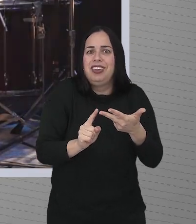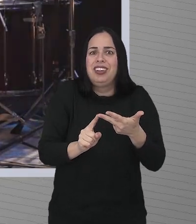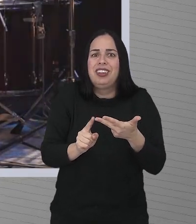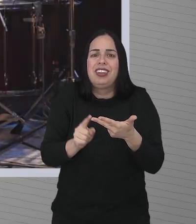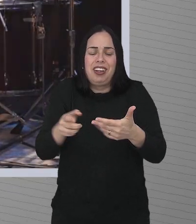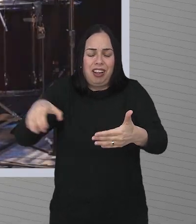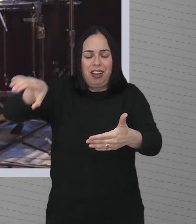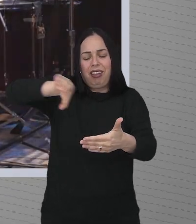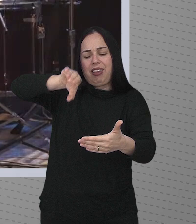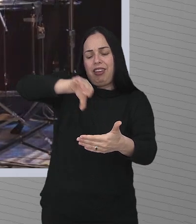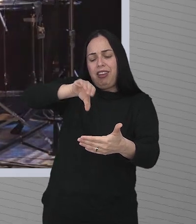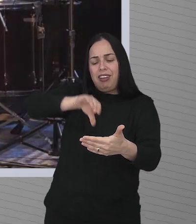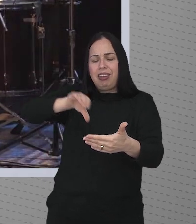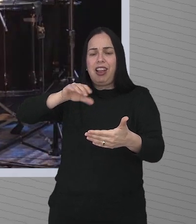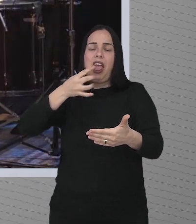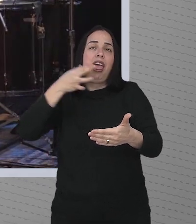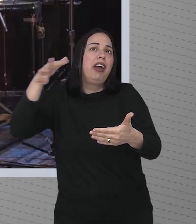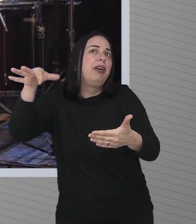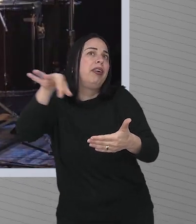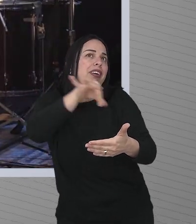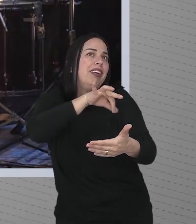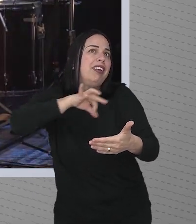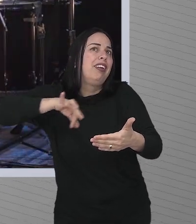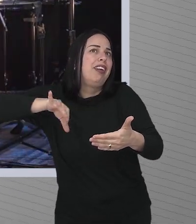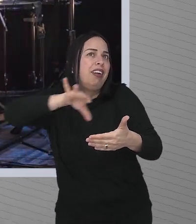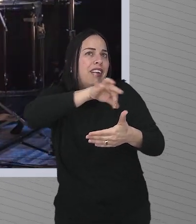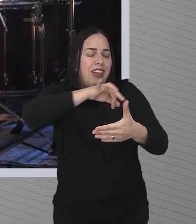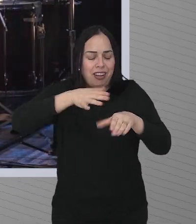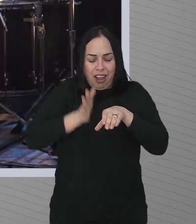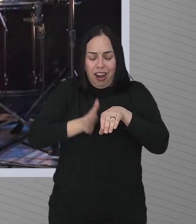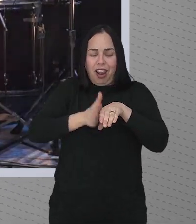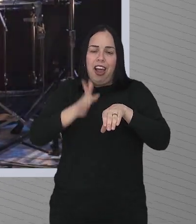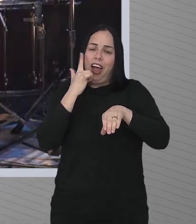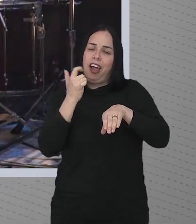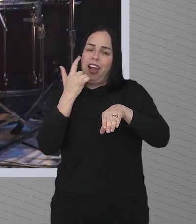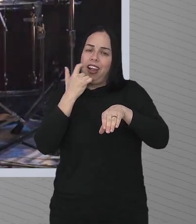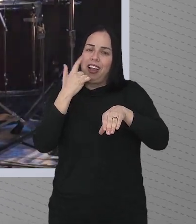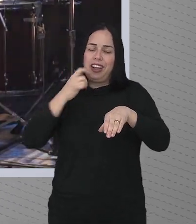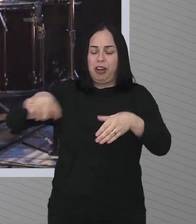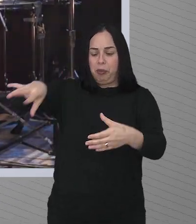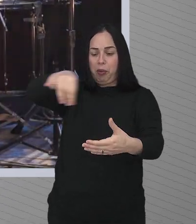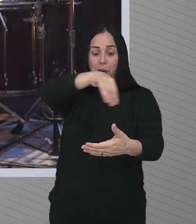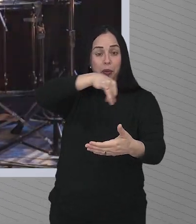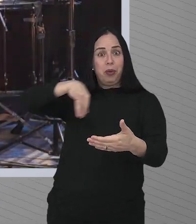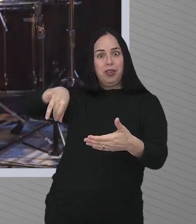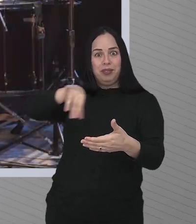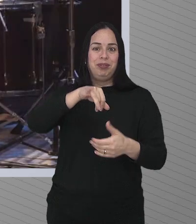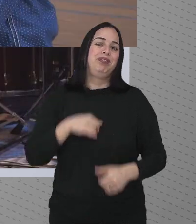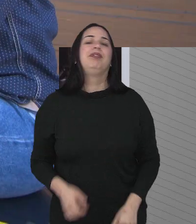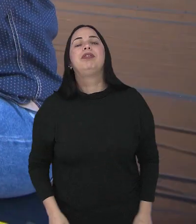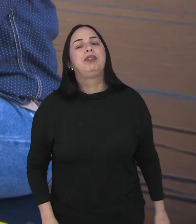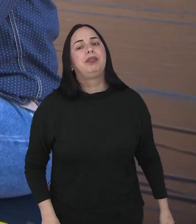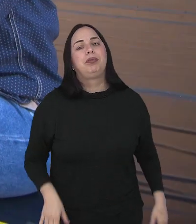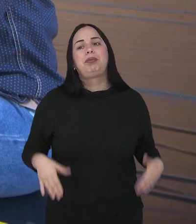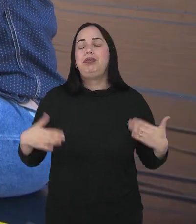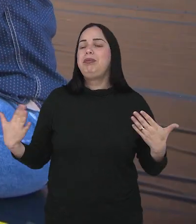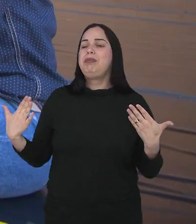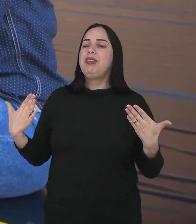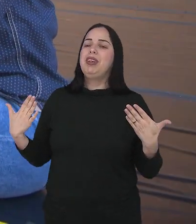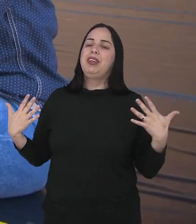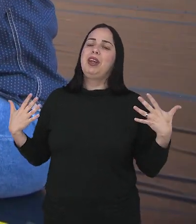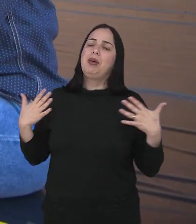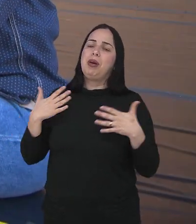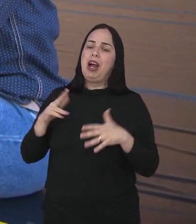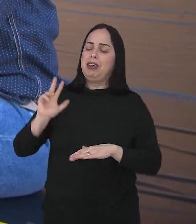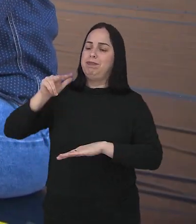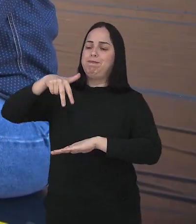hora de machucar, sal com gengibre e cebola, ai, ai, ai, na hora de temperar. Eu tenho